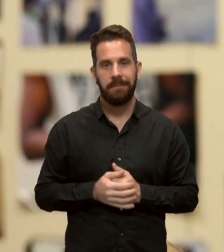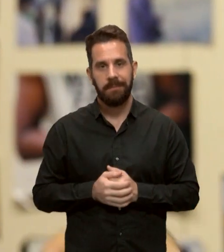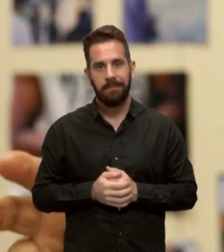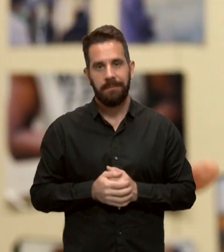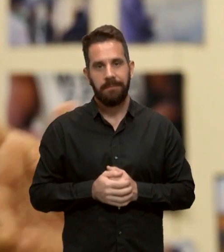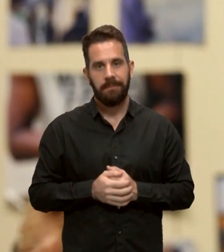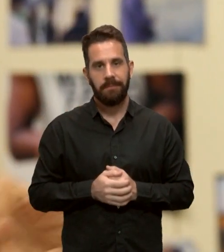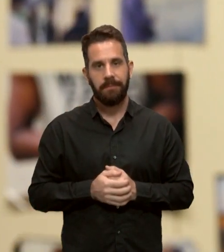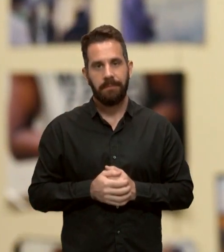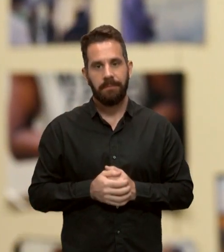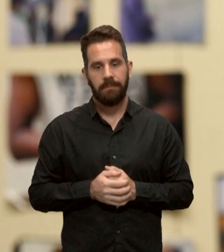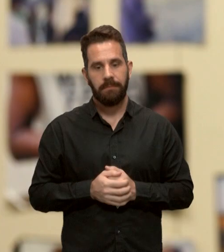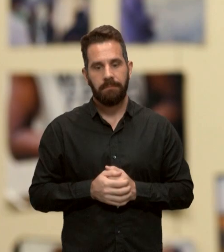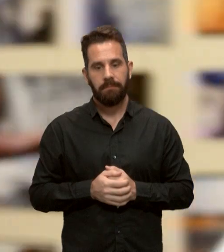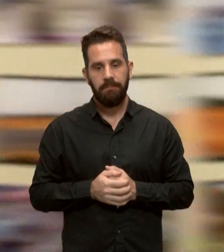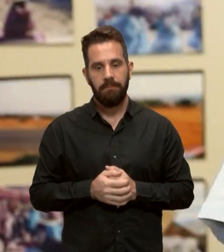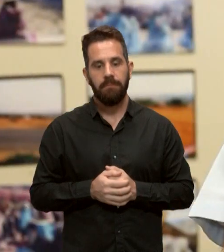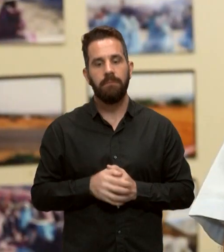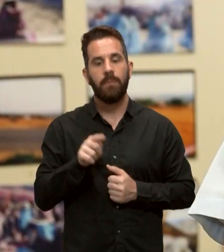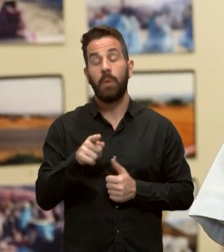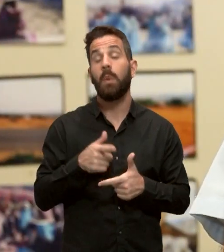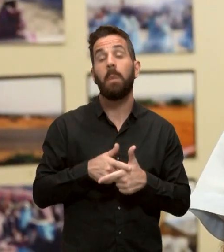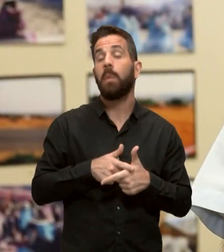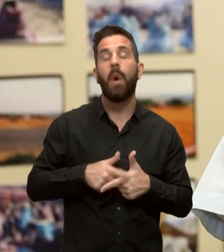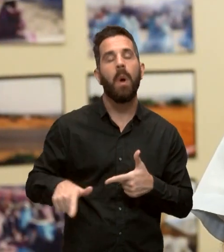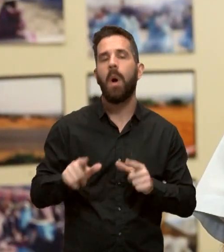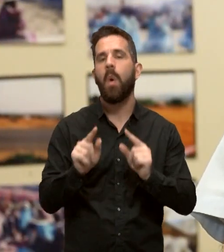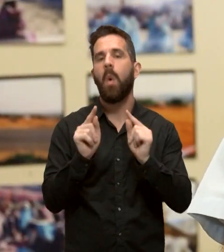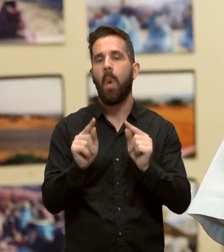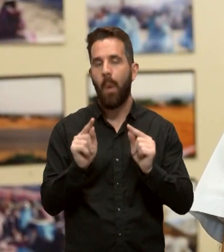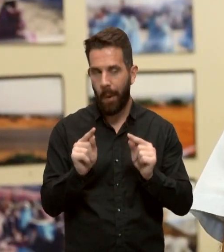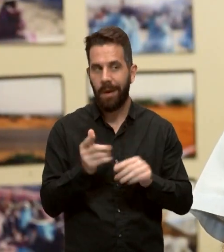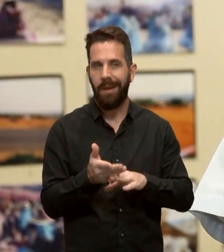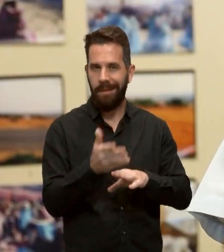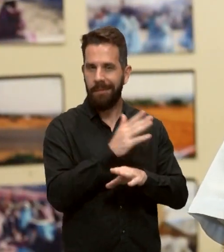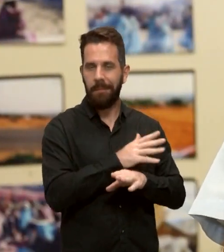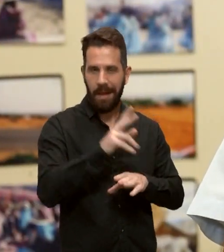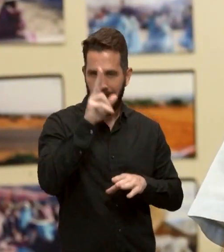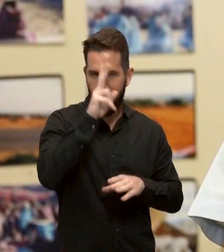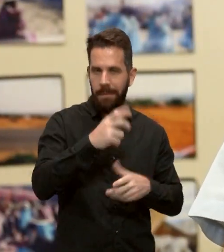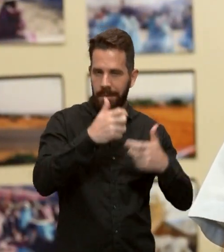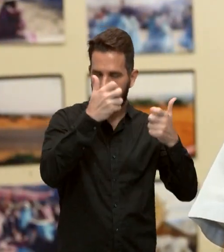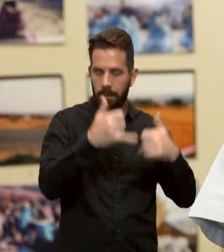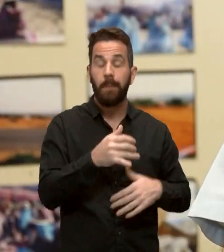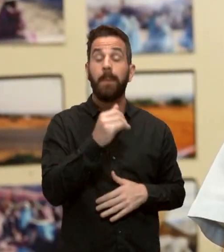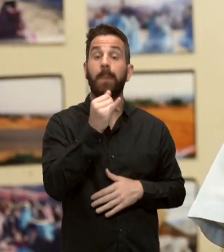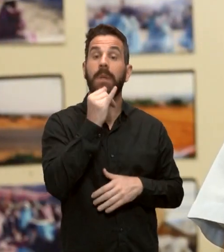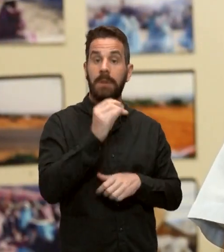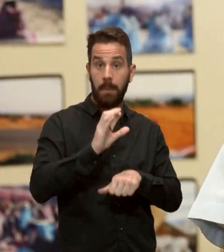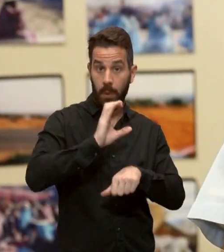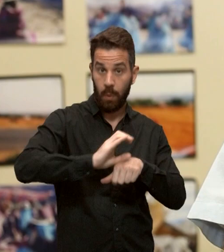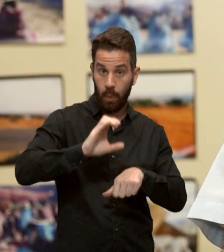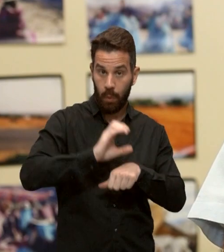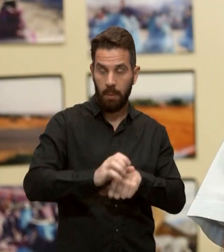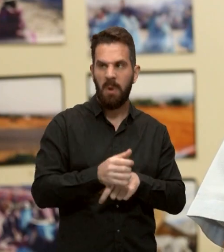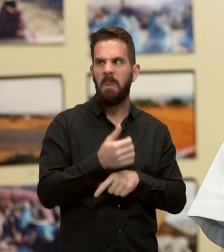O que marcou, inclusive, assim, foi o problema, é que nós criamos um curso, vamos dizer, no curso, em